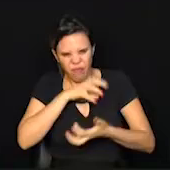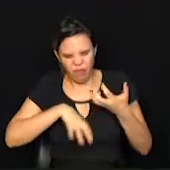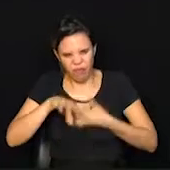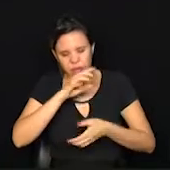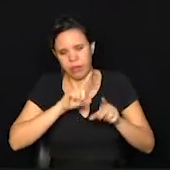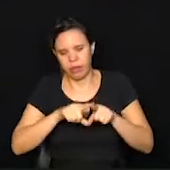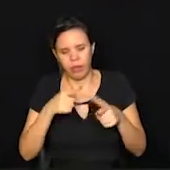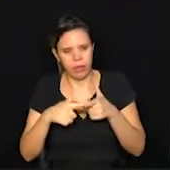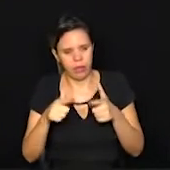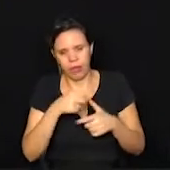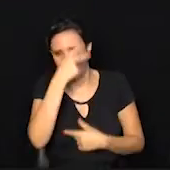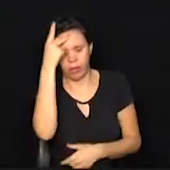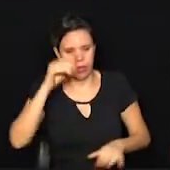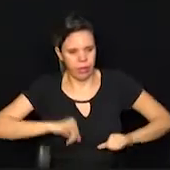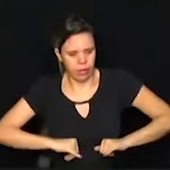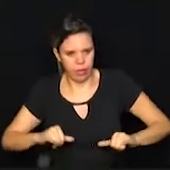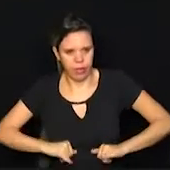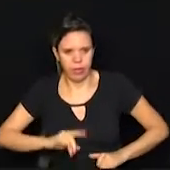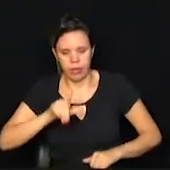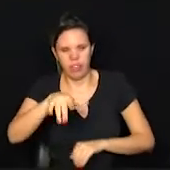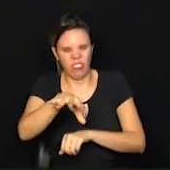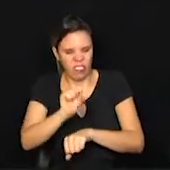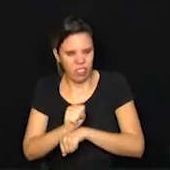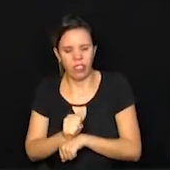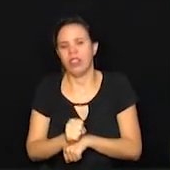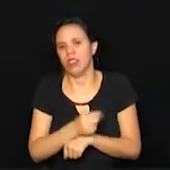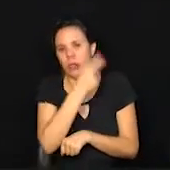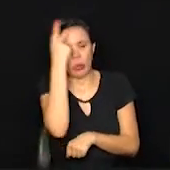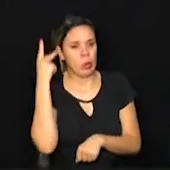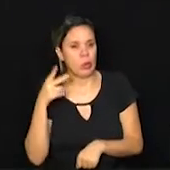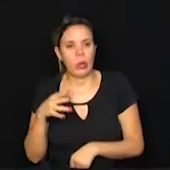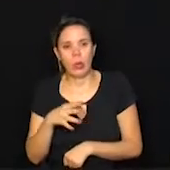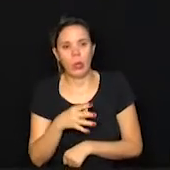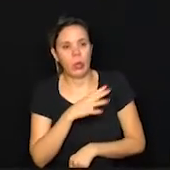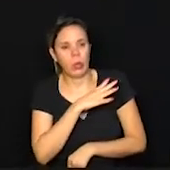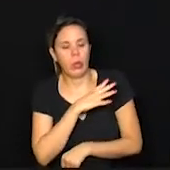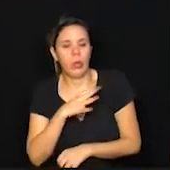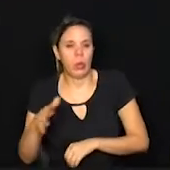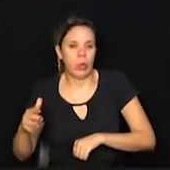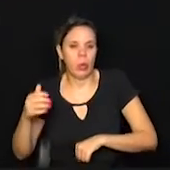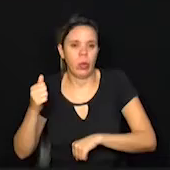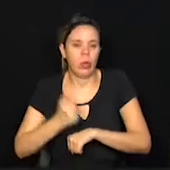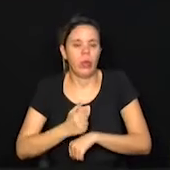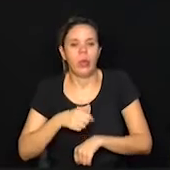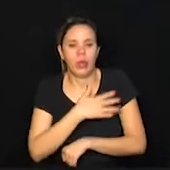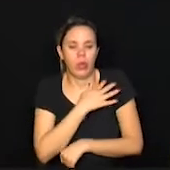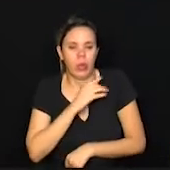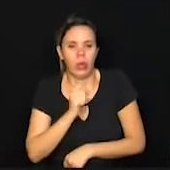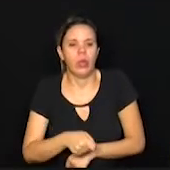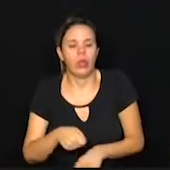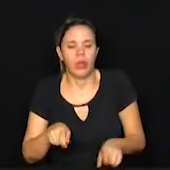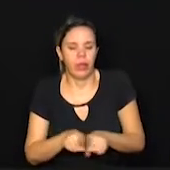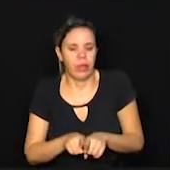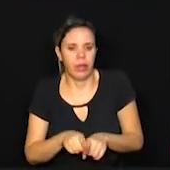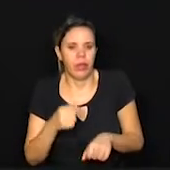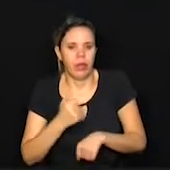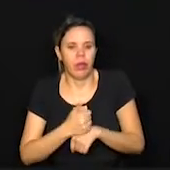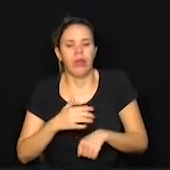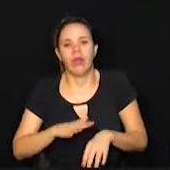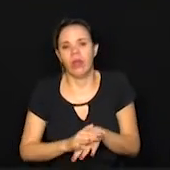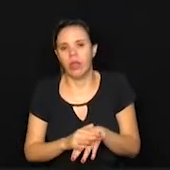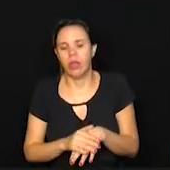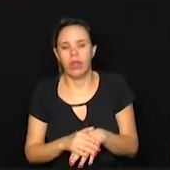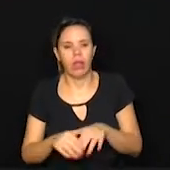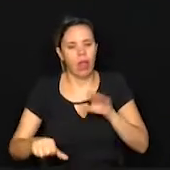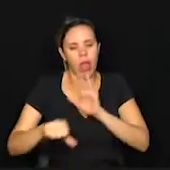golpeados né 64 é um se vingar dos golpistas Ah e quem ia ser a primeira vítima os que haviam cometido